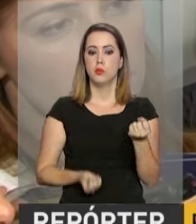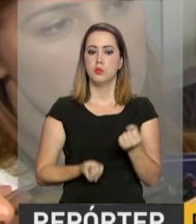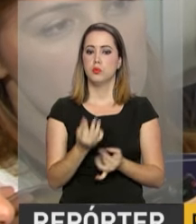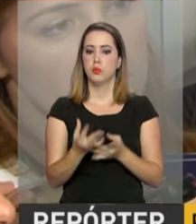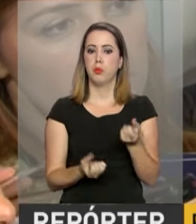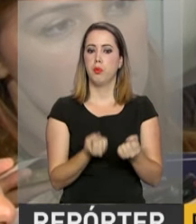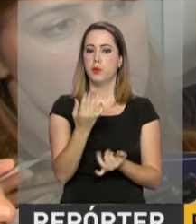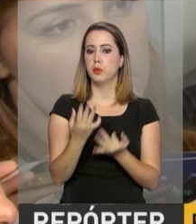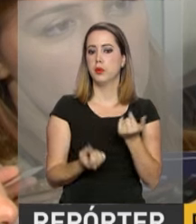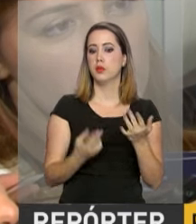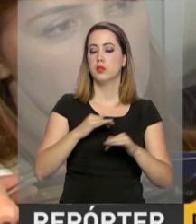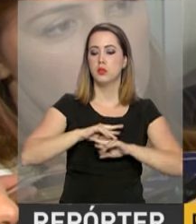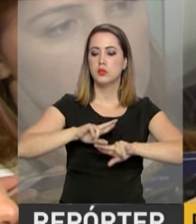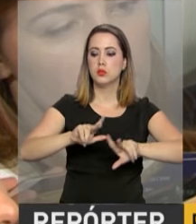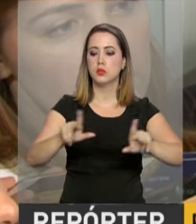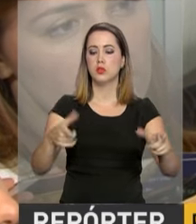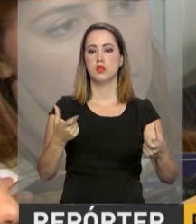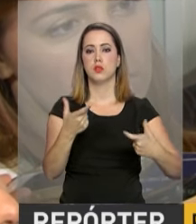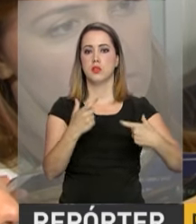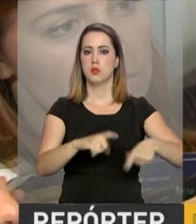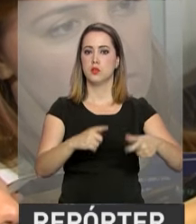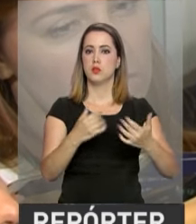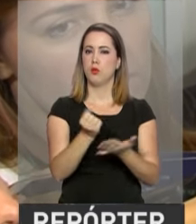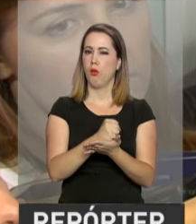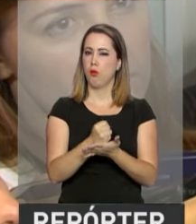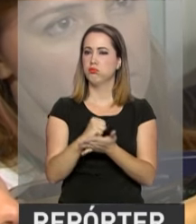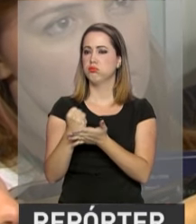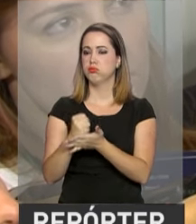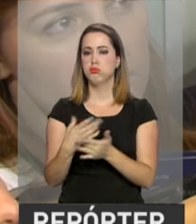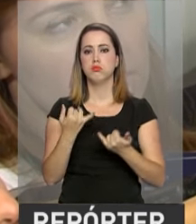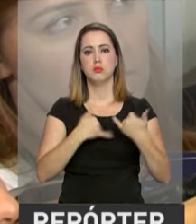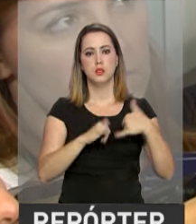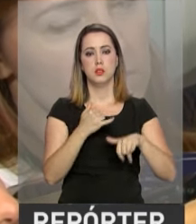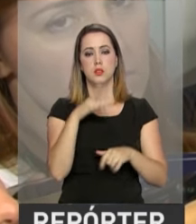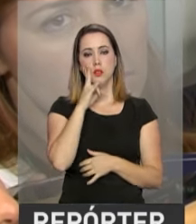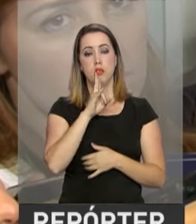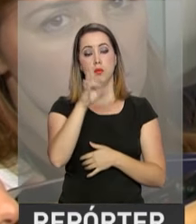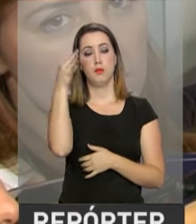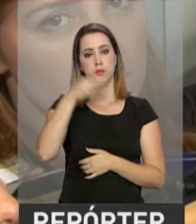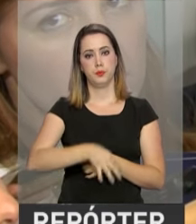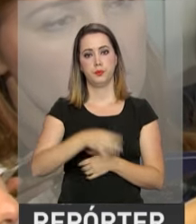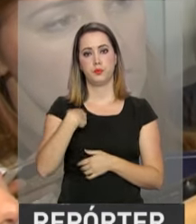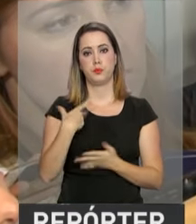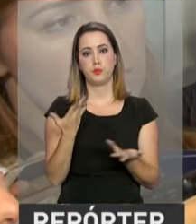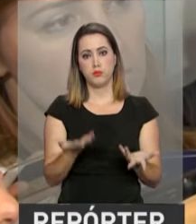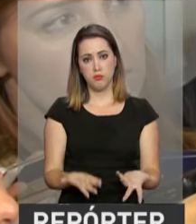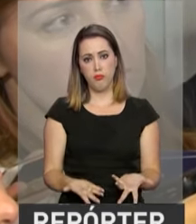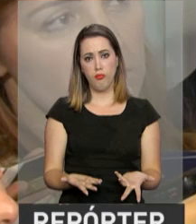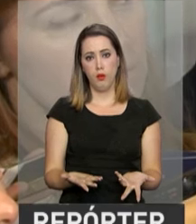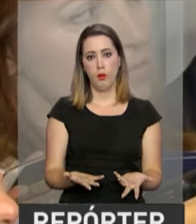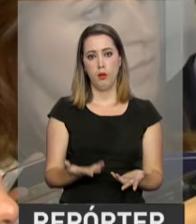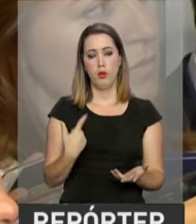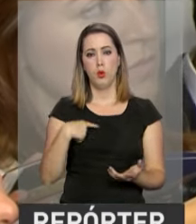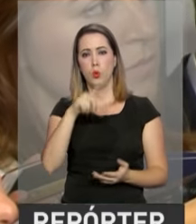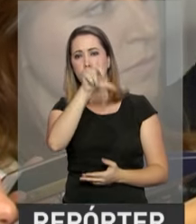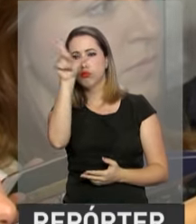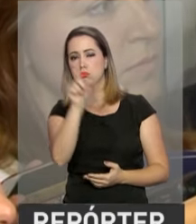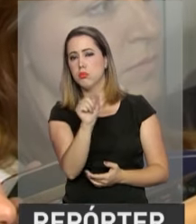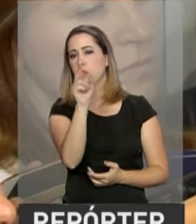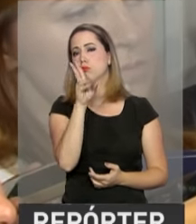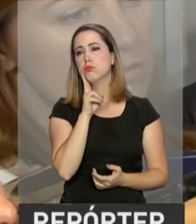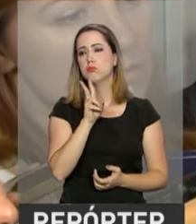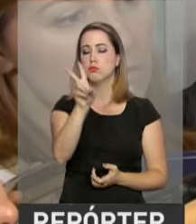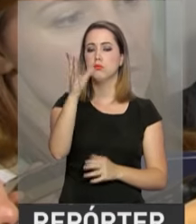vários laboratórios públicos e isso nos permitirá ter uma visão mais clara do mapa epidemiológico